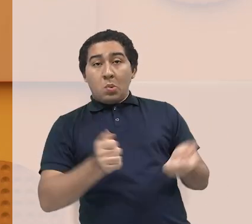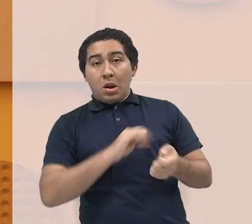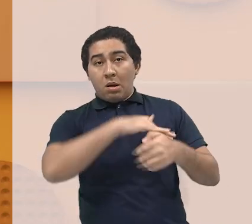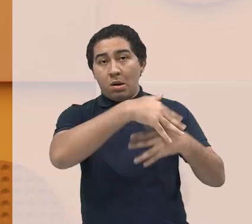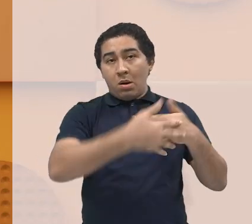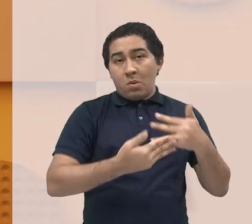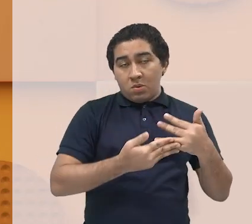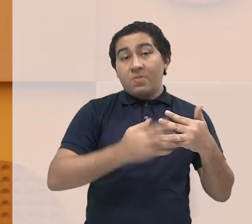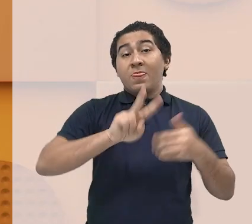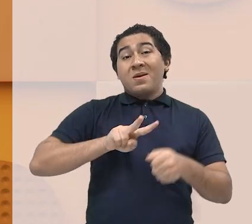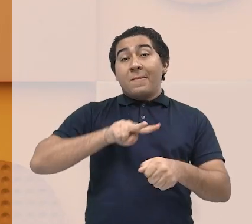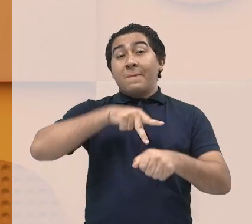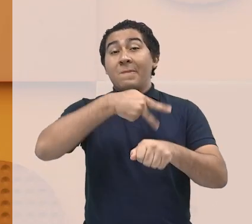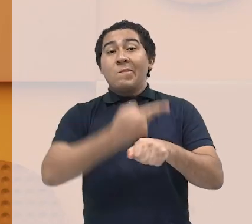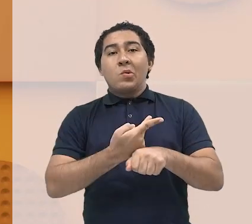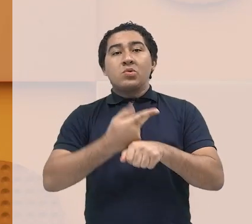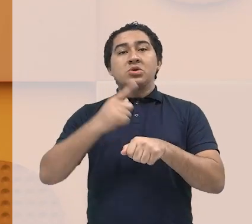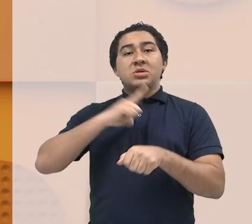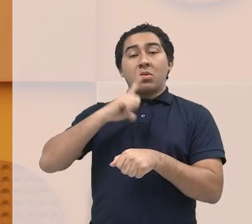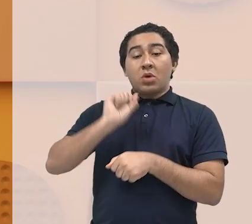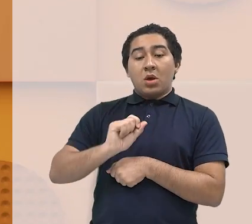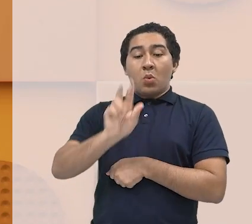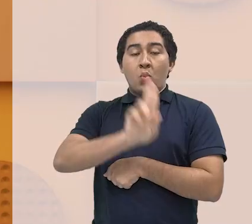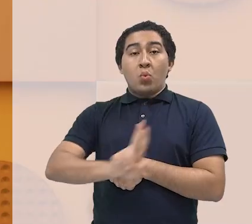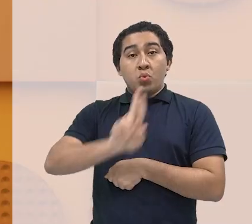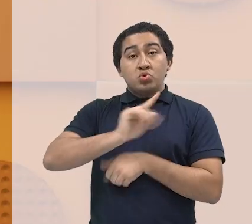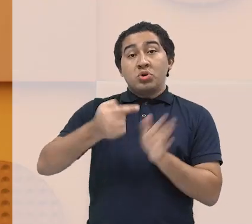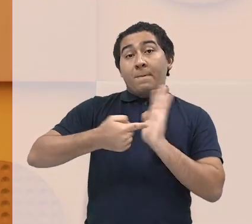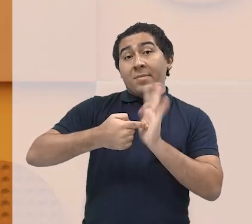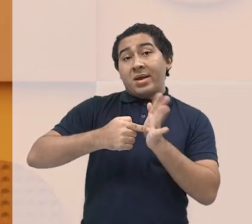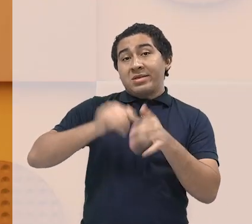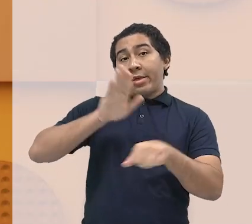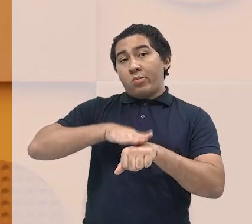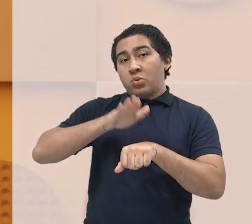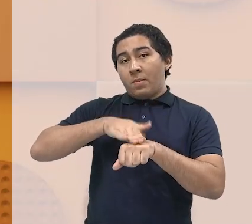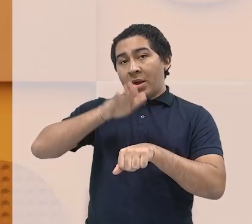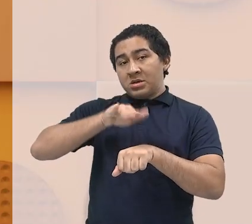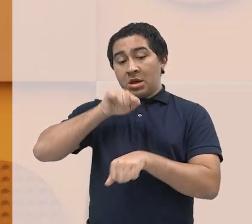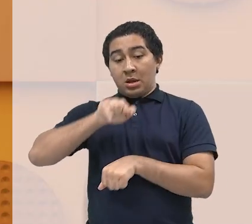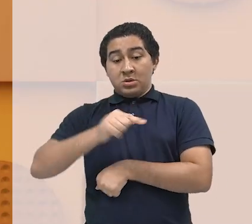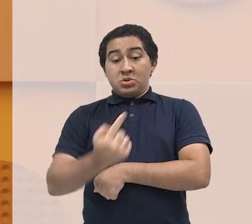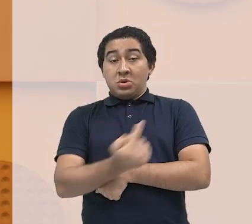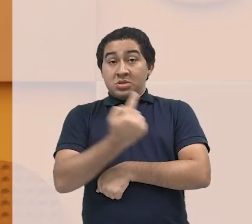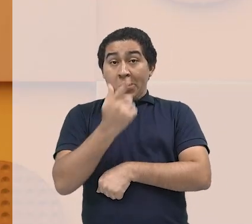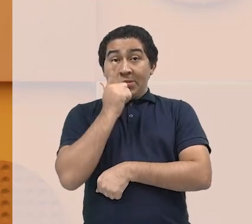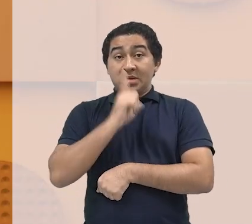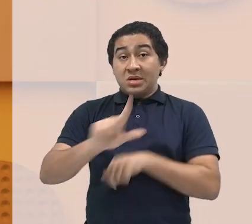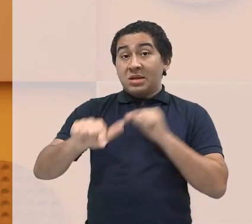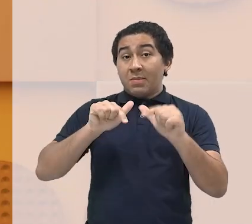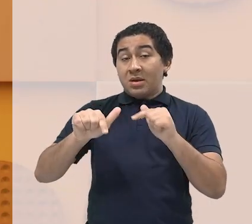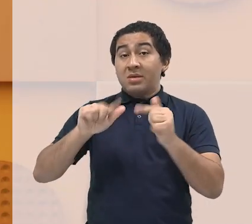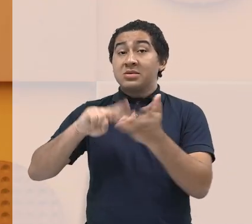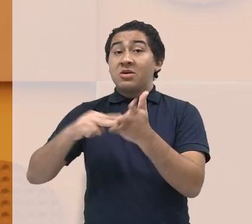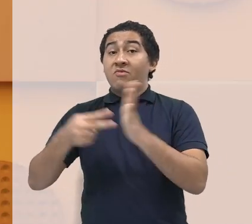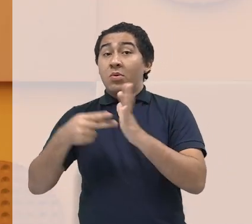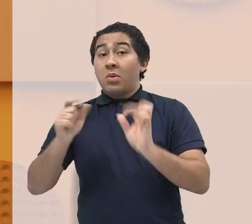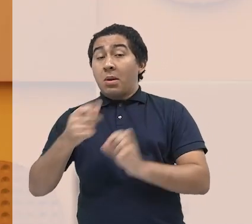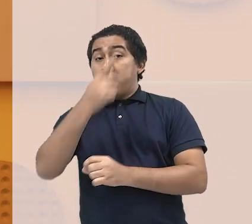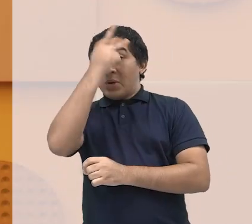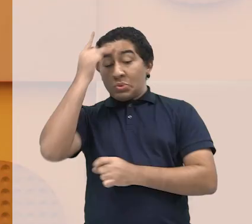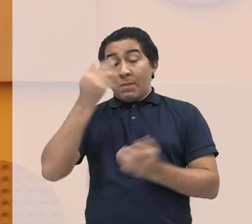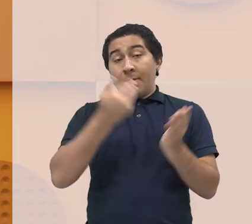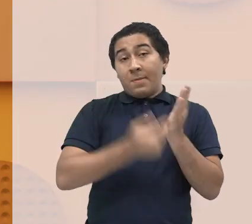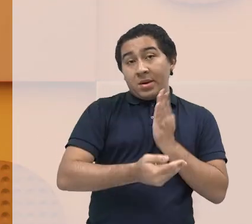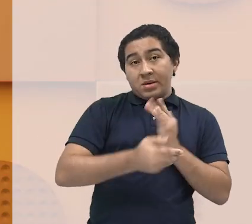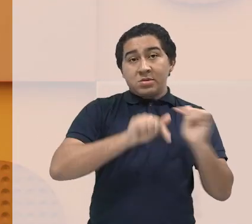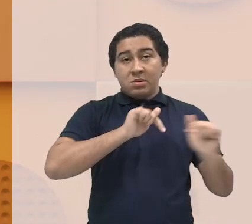do momento que se transforma numa maquinofatura, que se utiliza máquinas, tem uma tendência de substituir cada vez mais essa mão